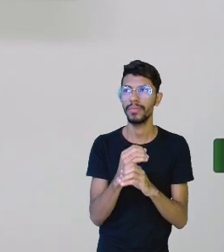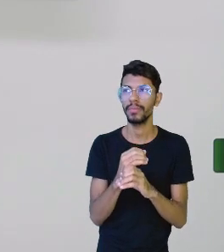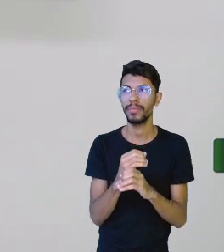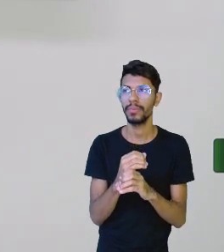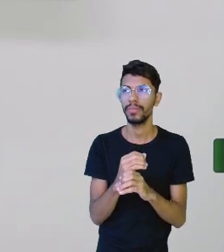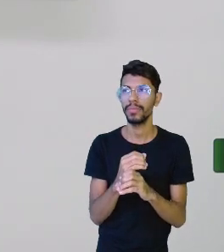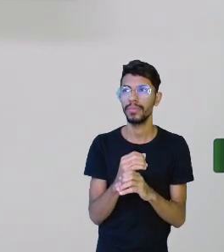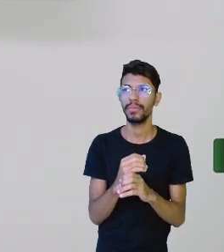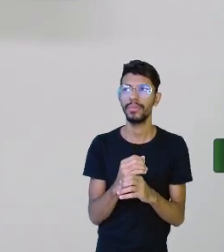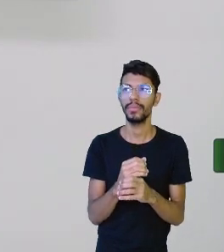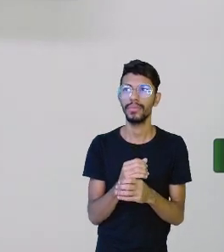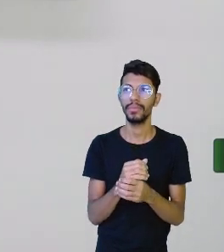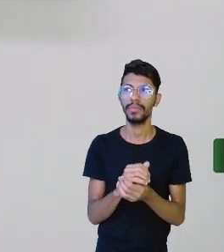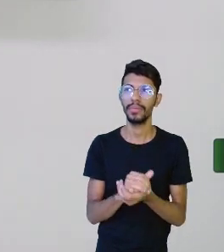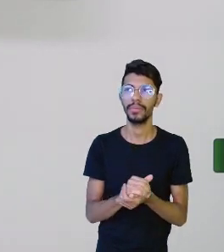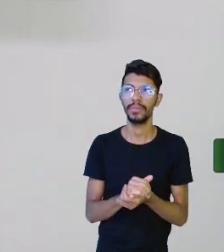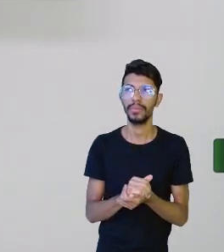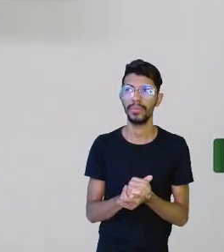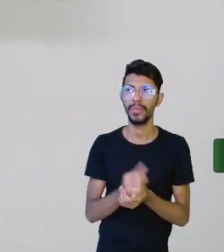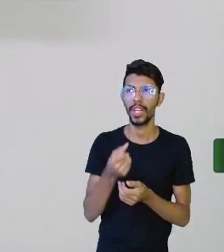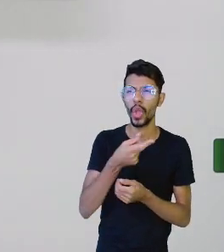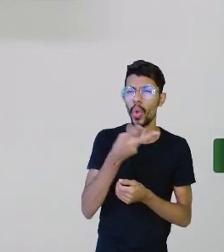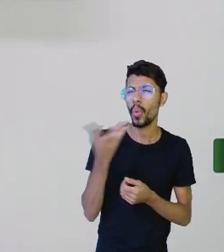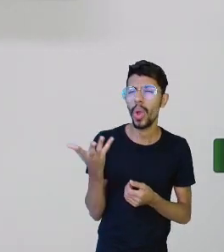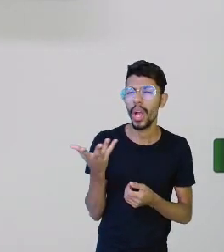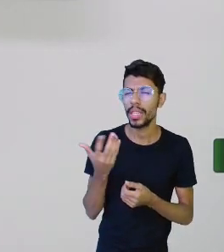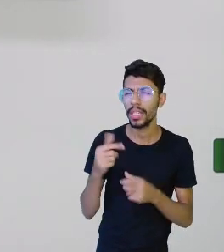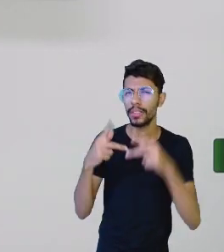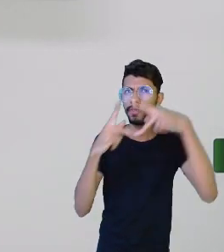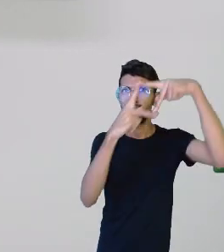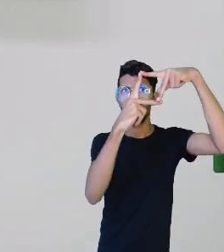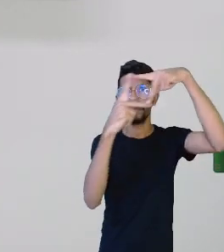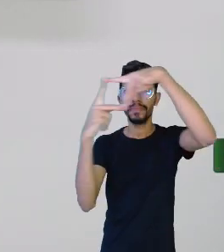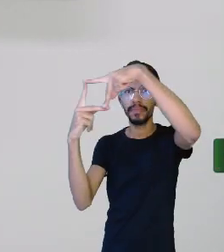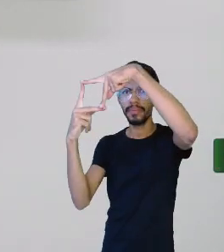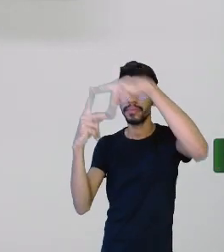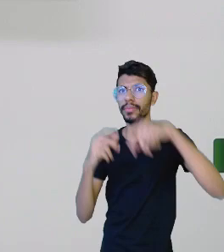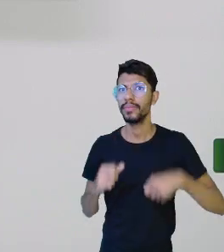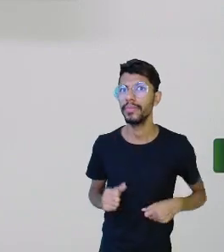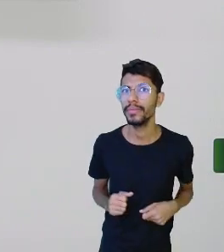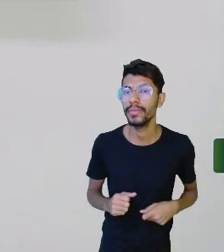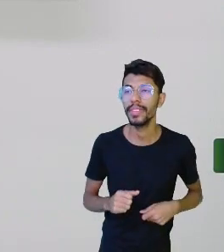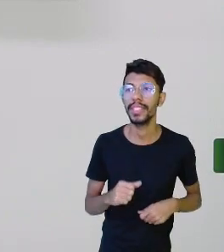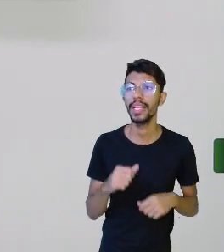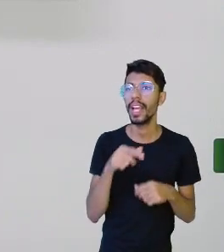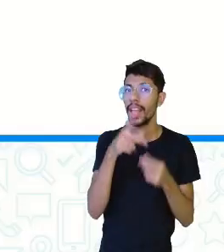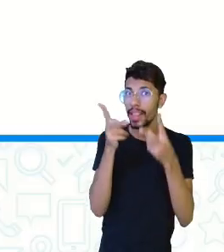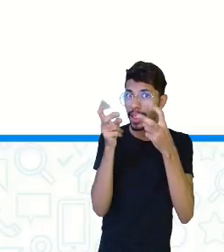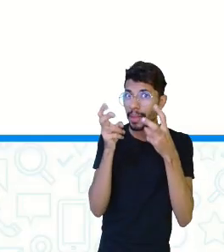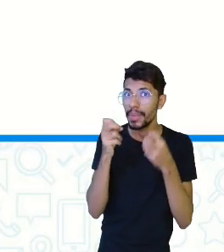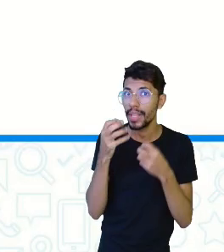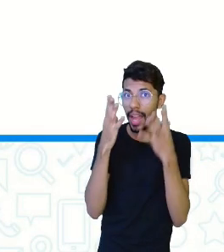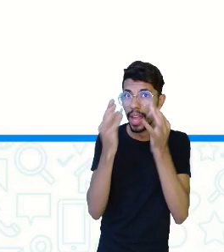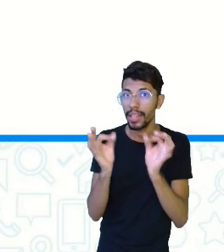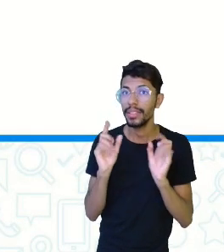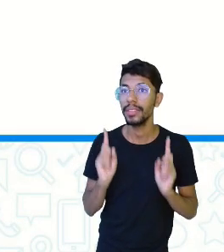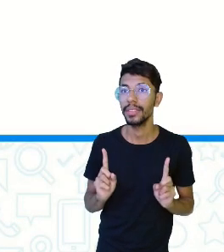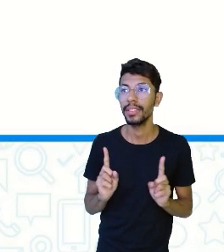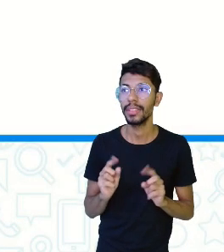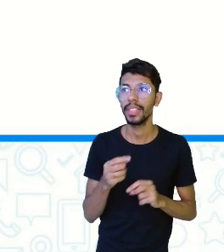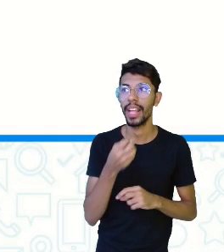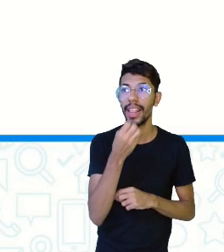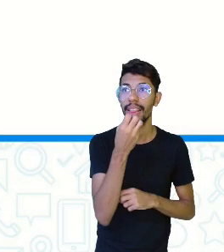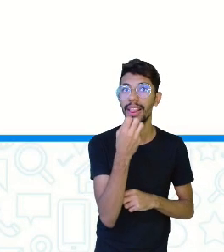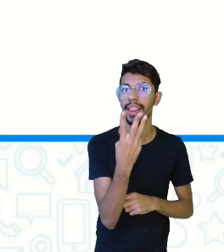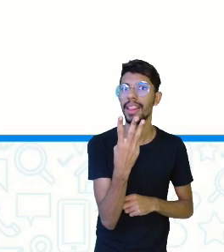bem, ele colocou quantas cerâmicas na linha? Isso, estão prestando atenção?